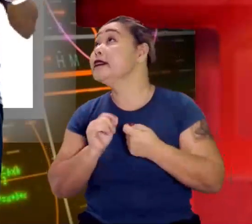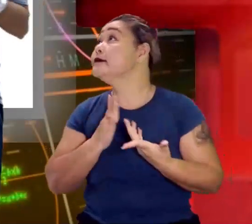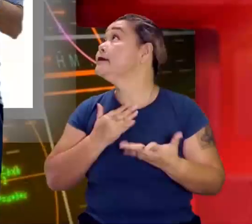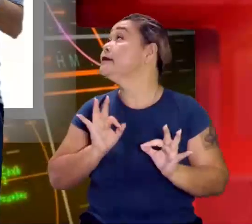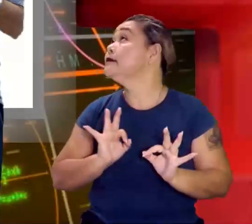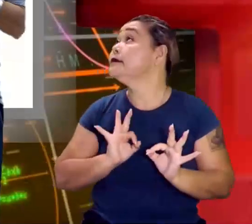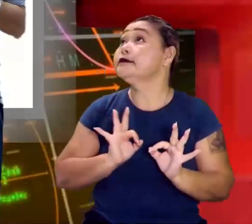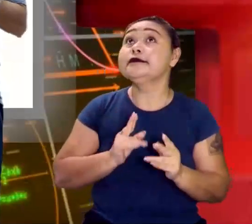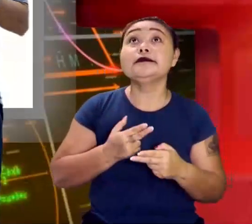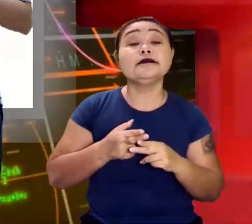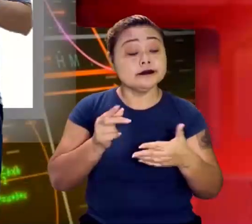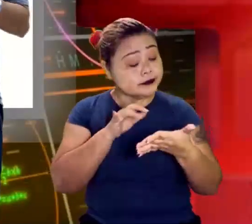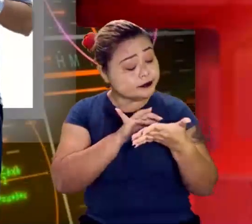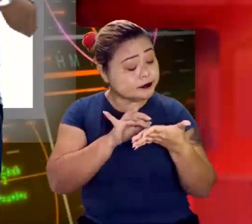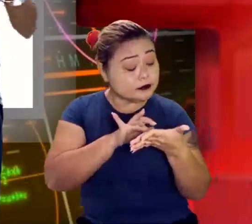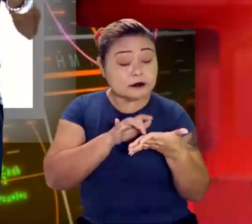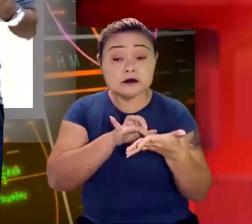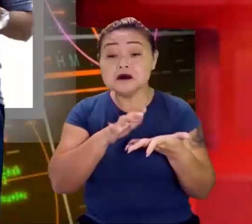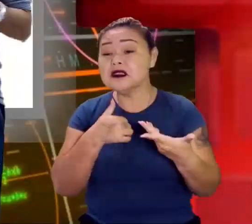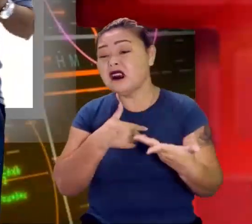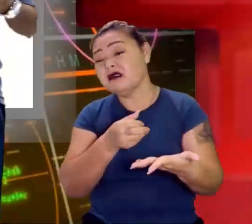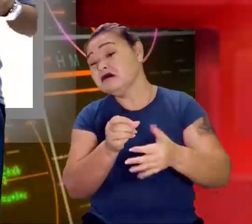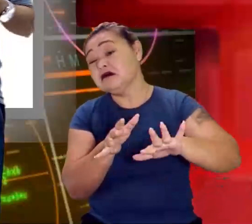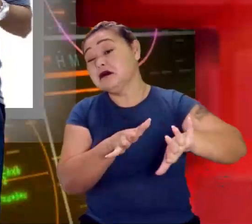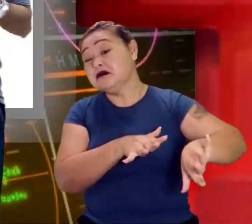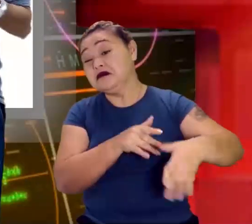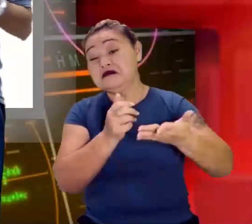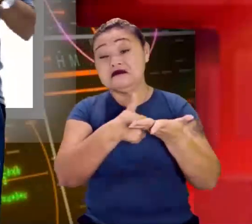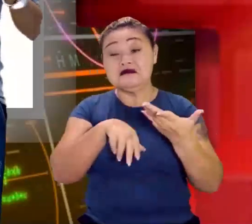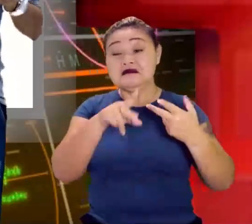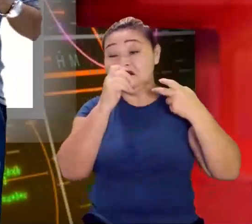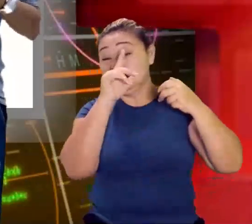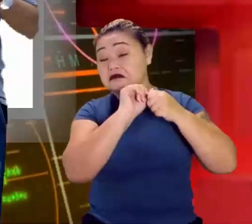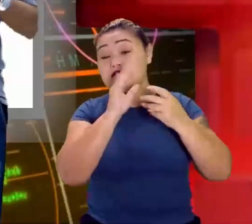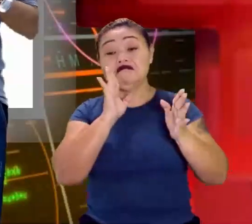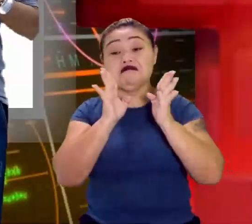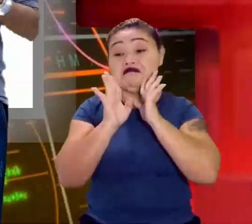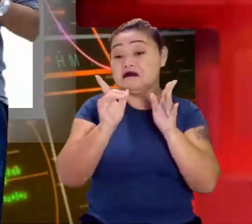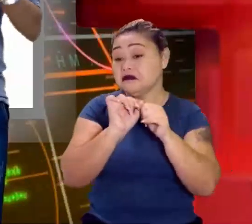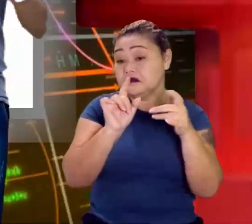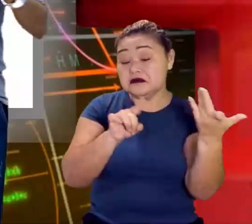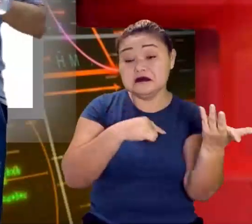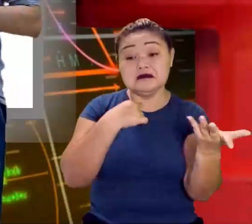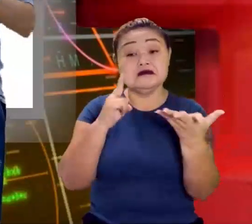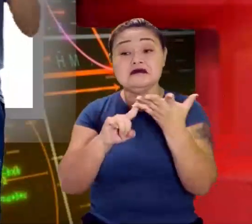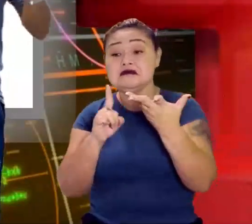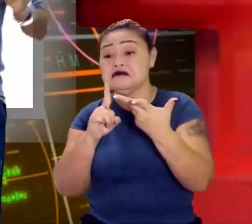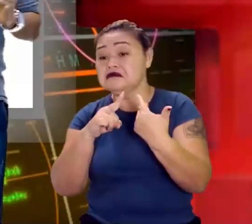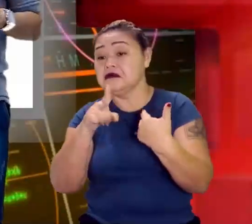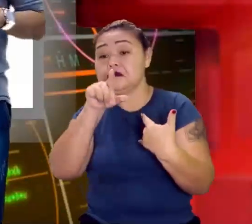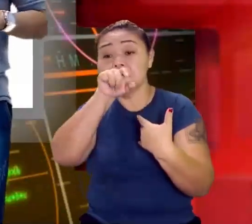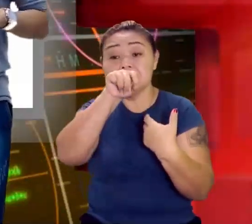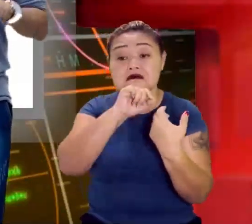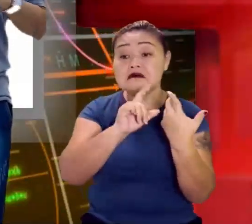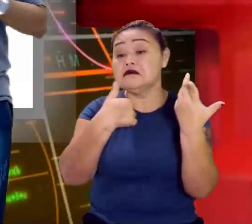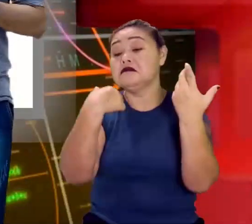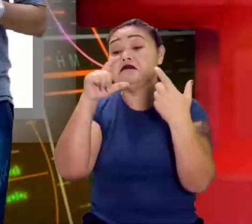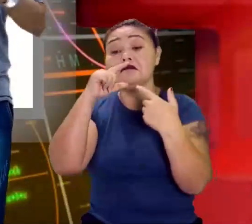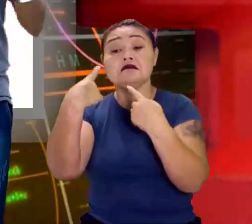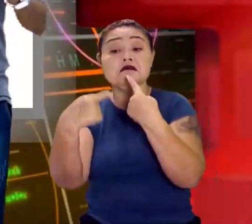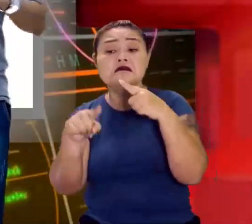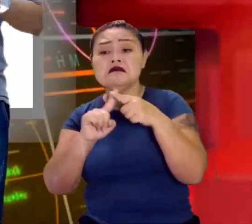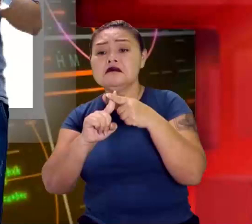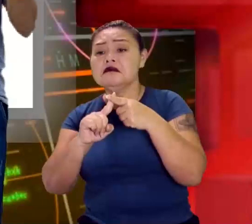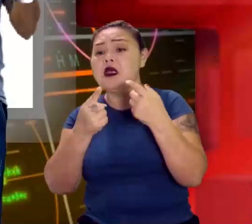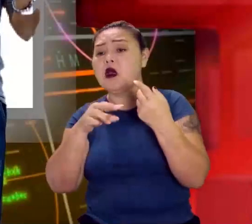tem nada. Vai mexendo no celular, aí tá sem graça. Instagram, tá sem graça. Facebook, tá sem graça. Twitter, tá tudo sem graça. Netflix, você não